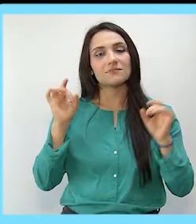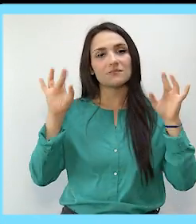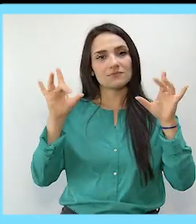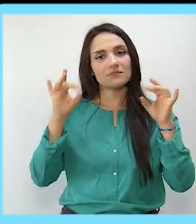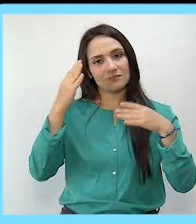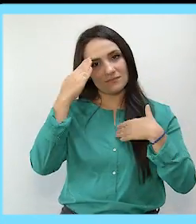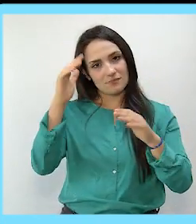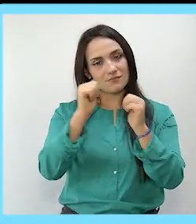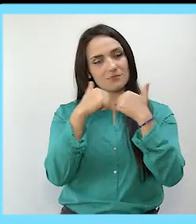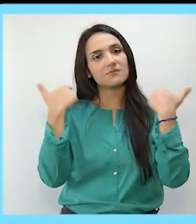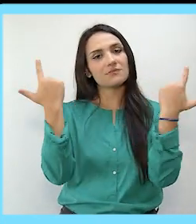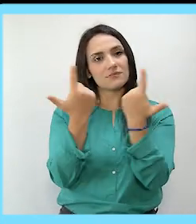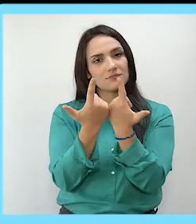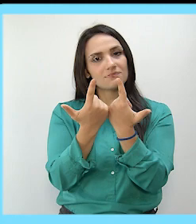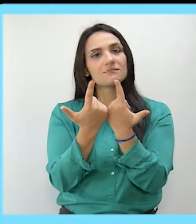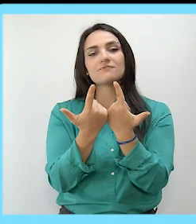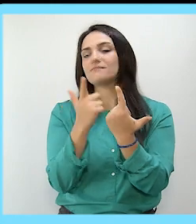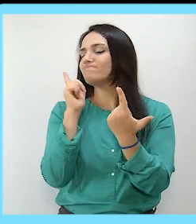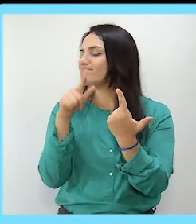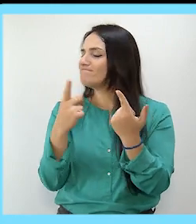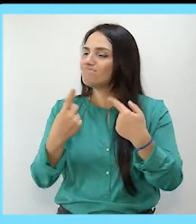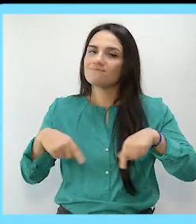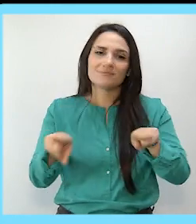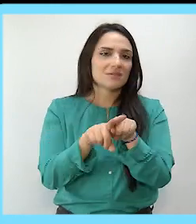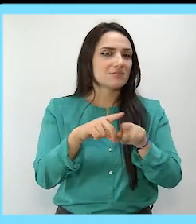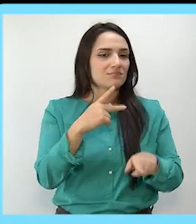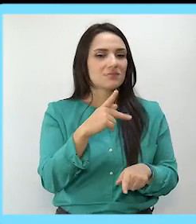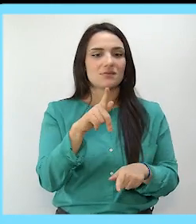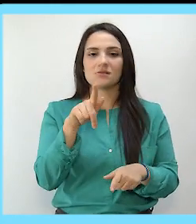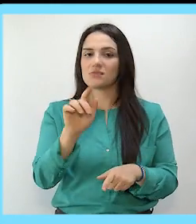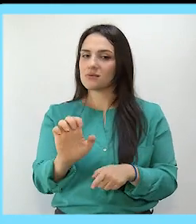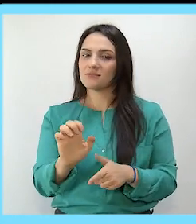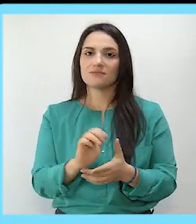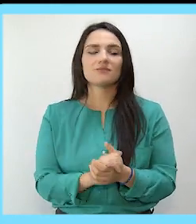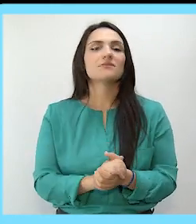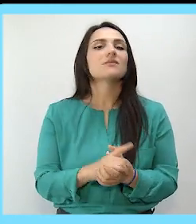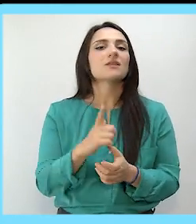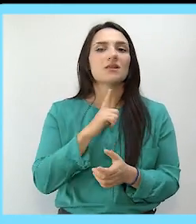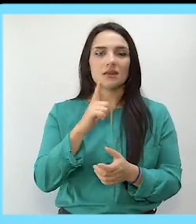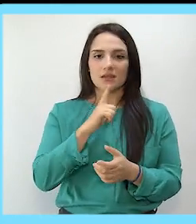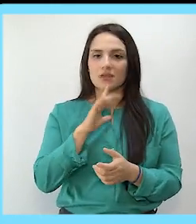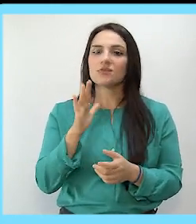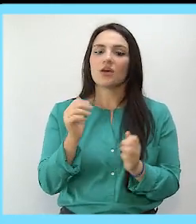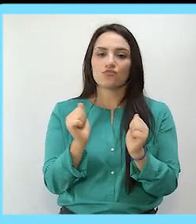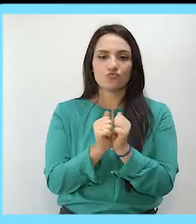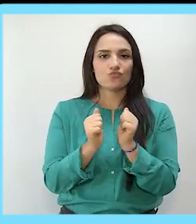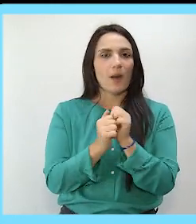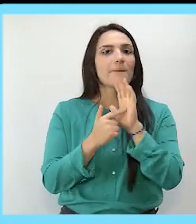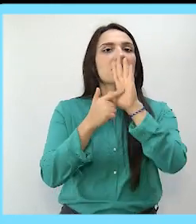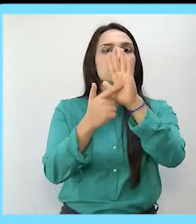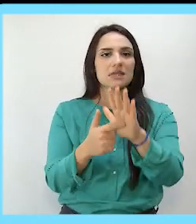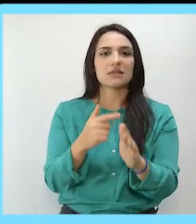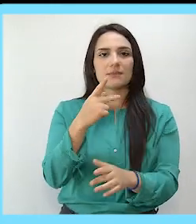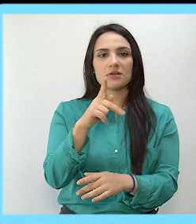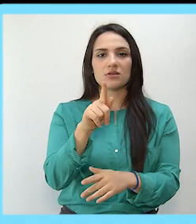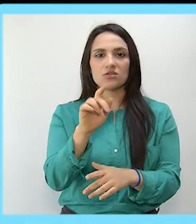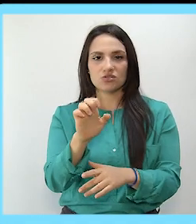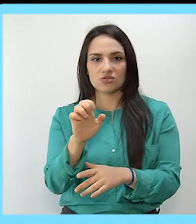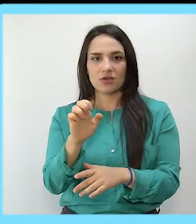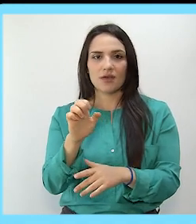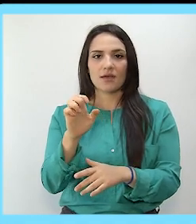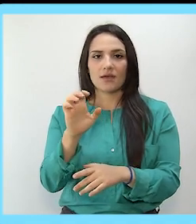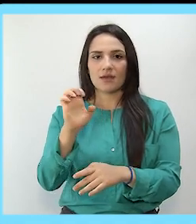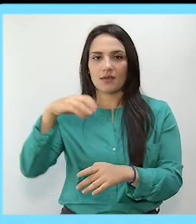fazer um agradecimento também à Assembleia Legislativa, que é uma grande parceira da PGE. Nós temos um programa juntos, então